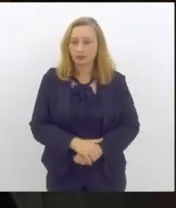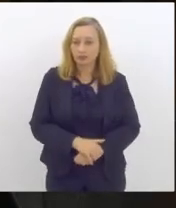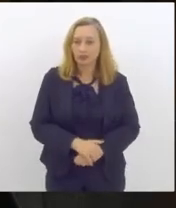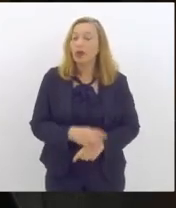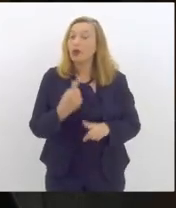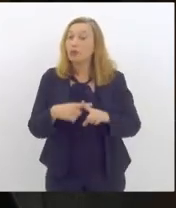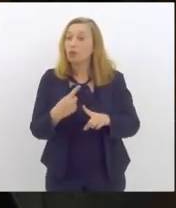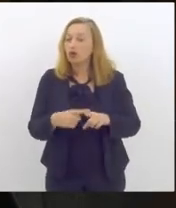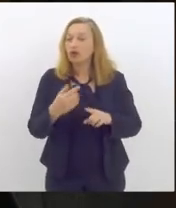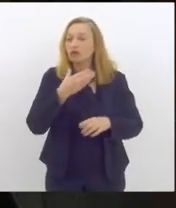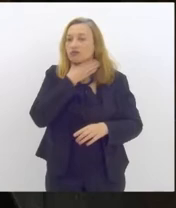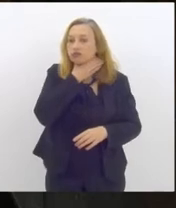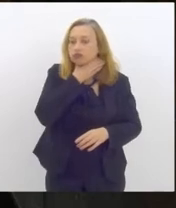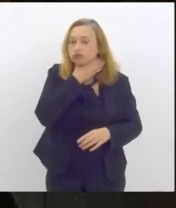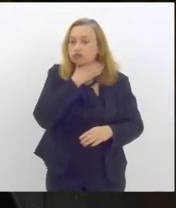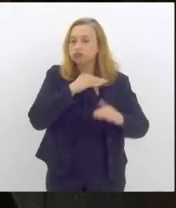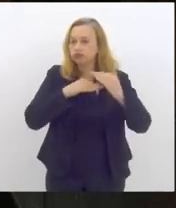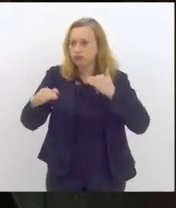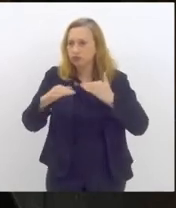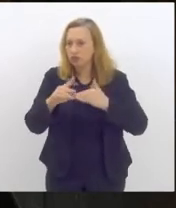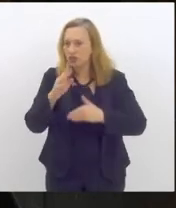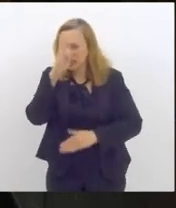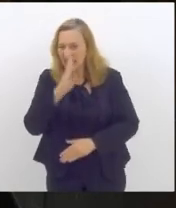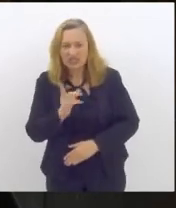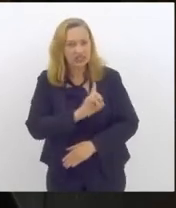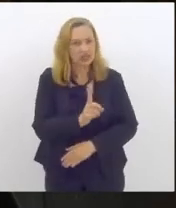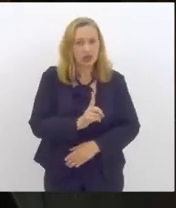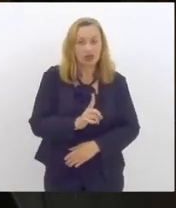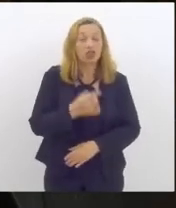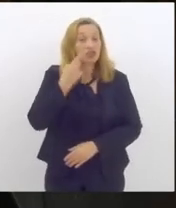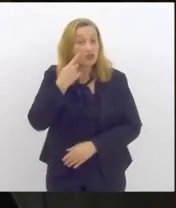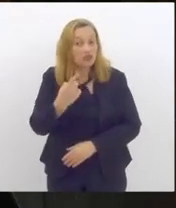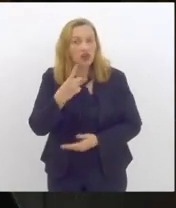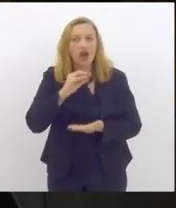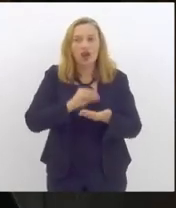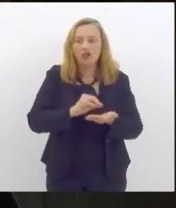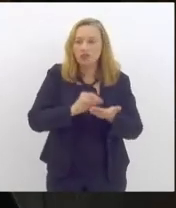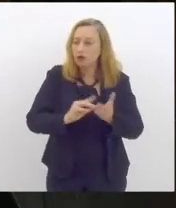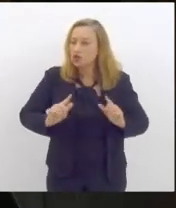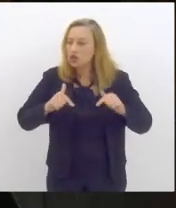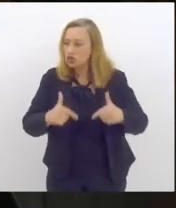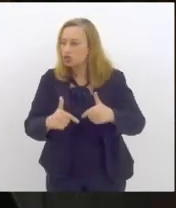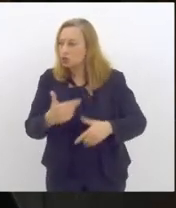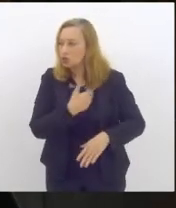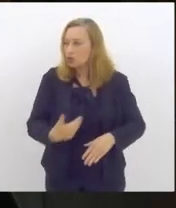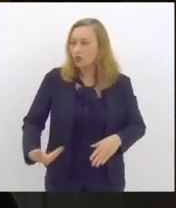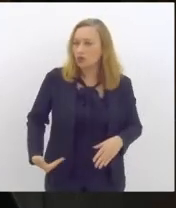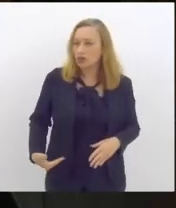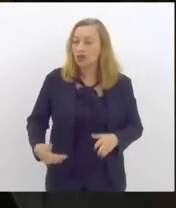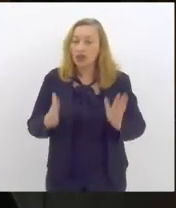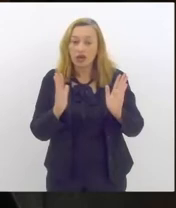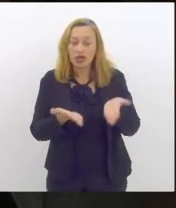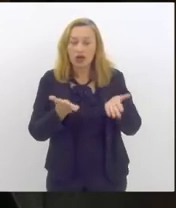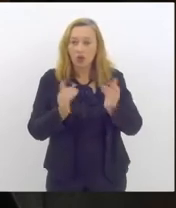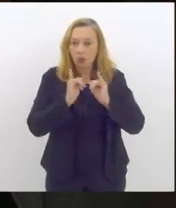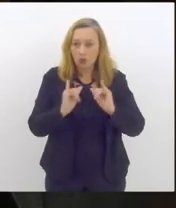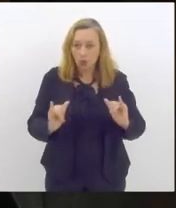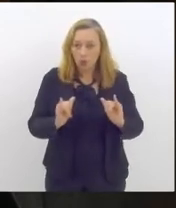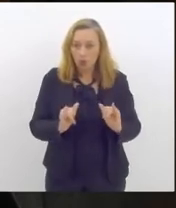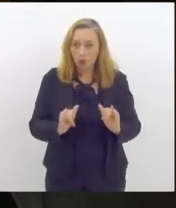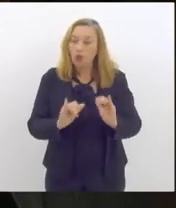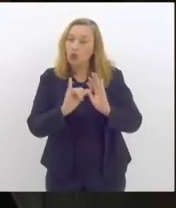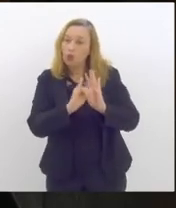porque a crise da SuperVia não é gratuito a gente vê a falta de ação do governo que agora pública